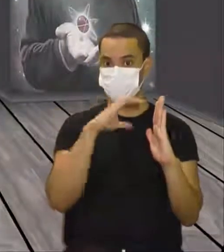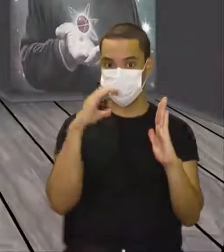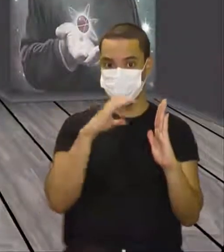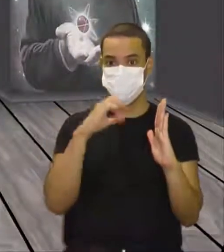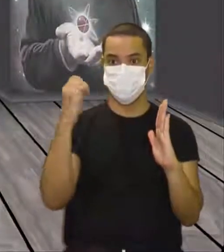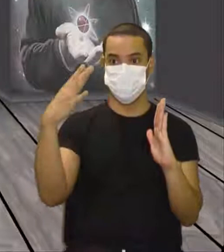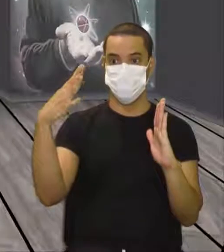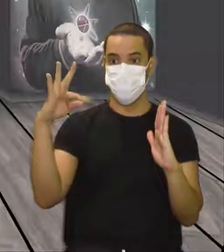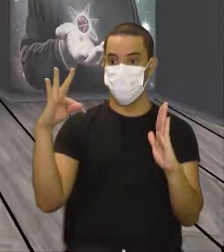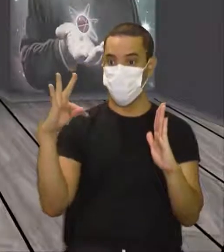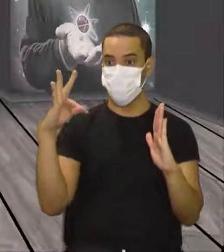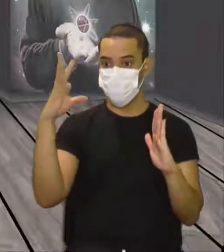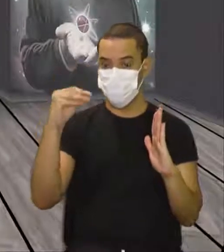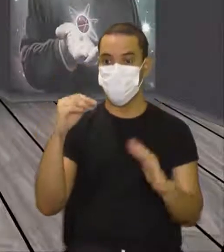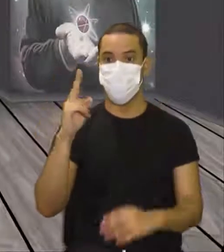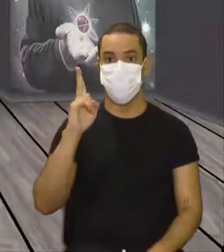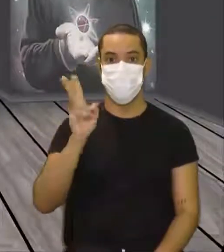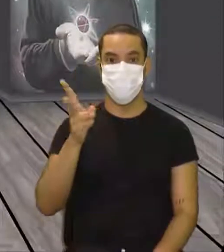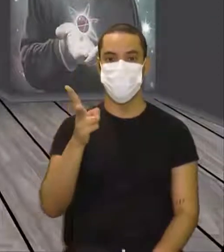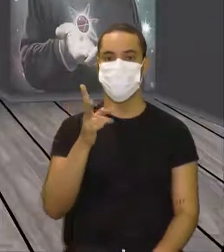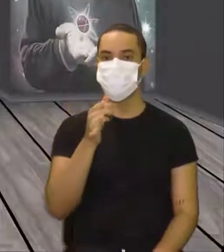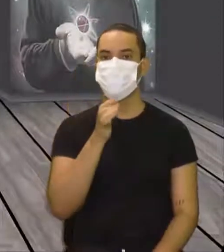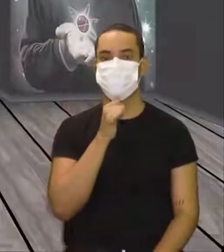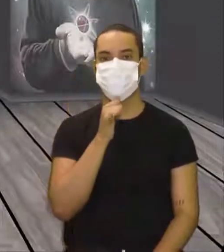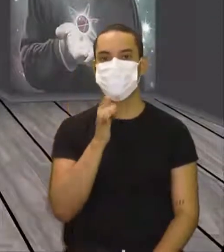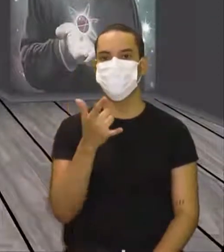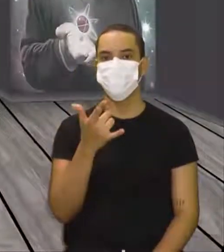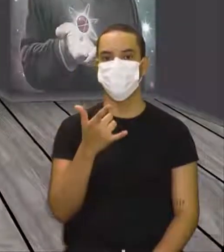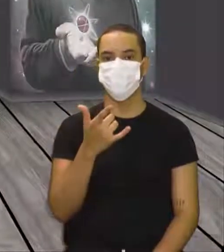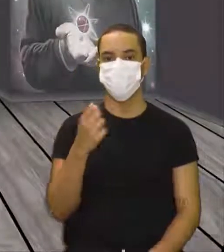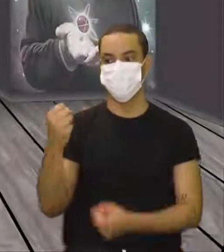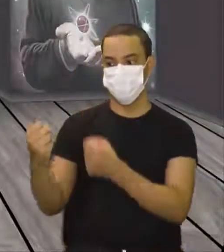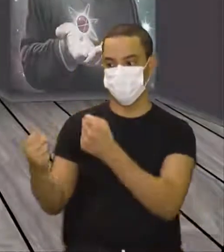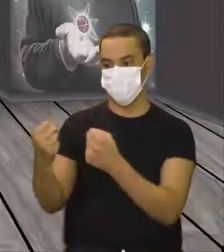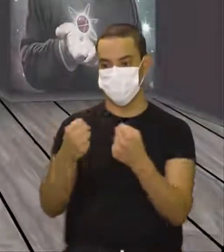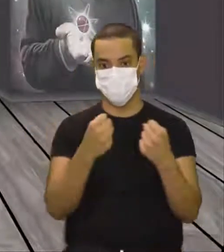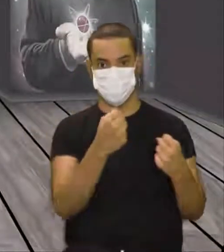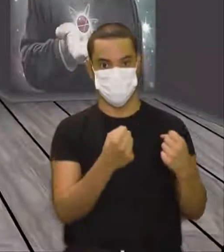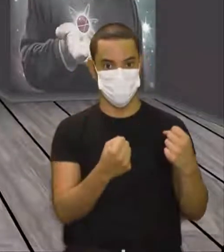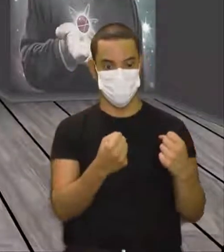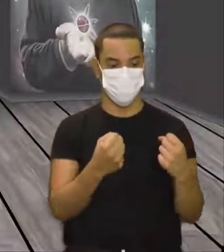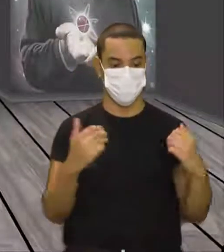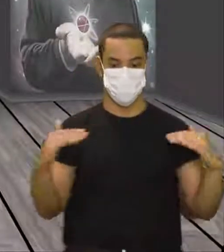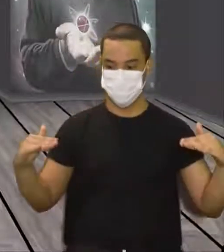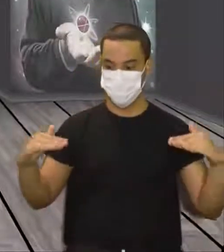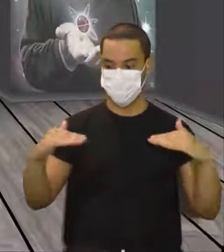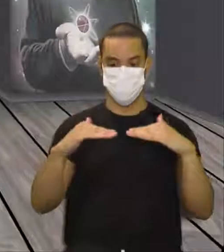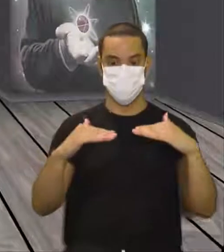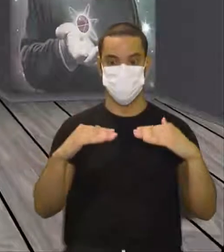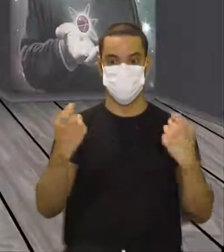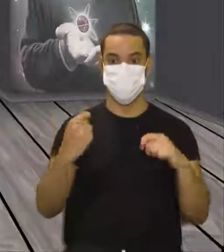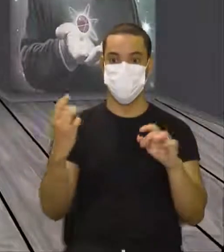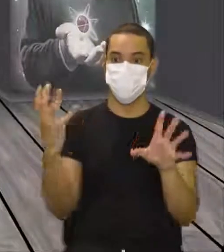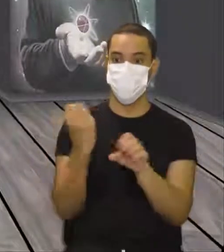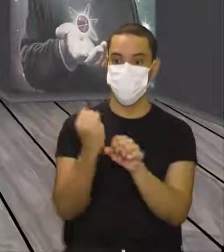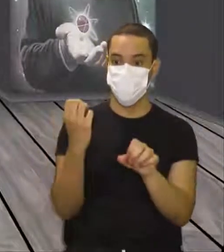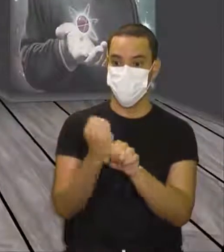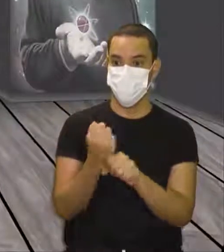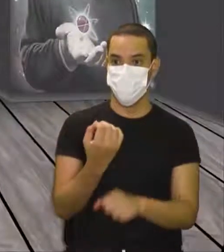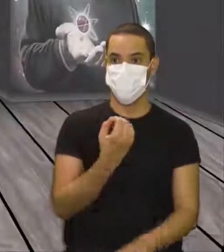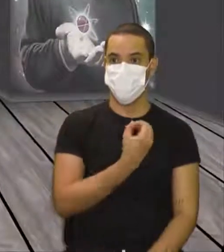mesmo que você tenha, vamos ter um exemplo lá de dois carros, um em direção ao outro, aí você tem que somar